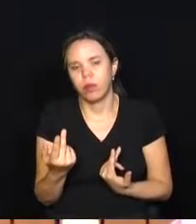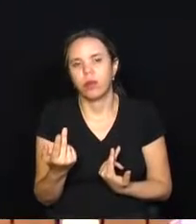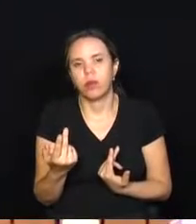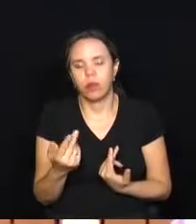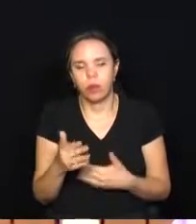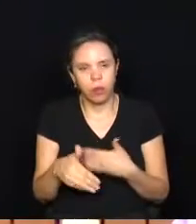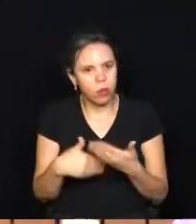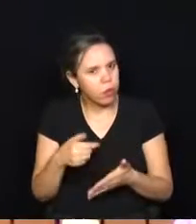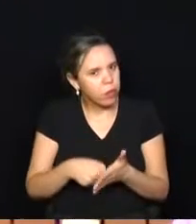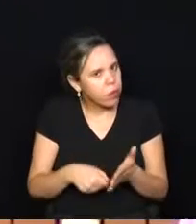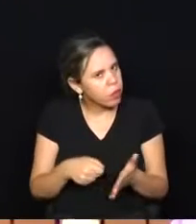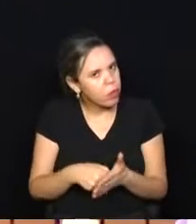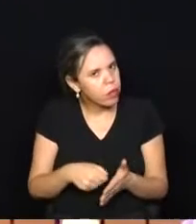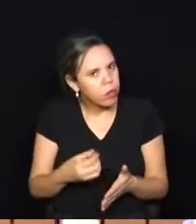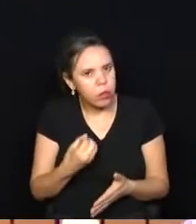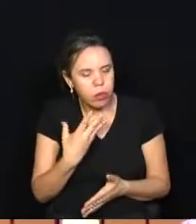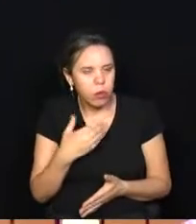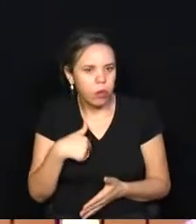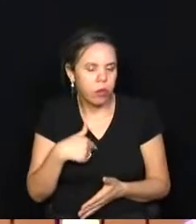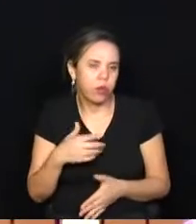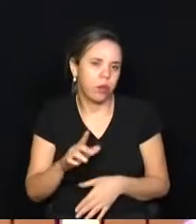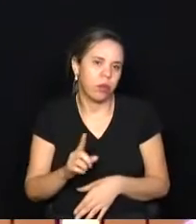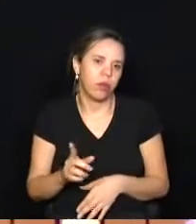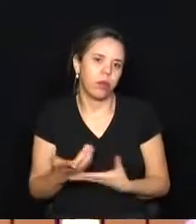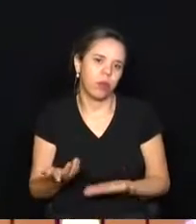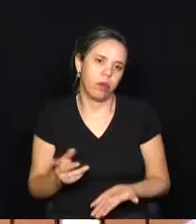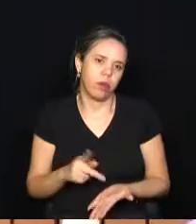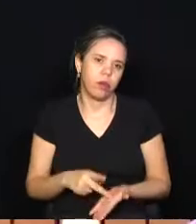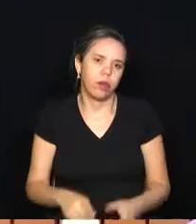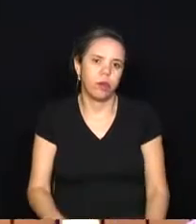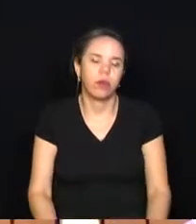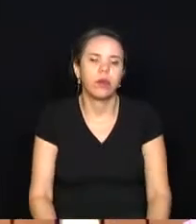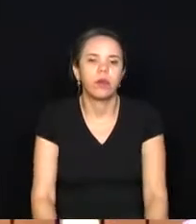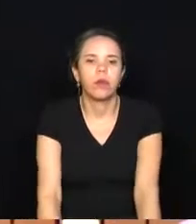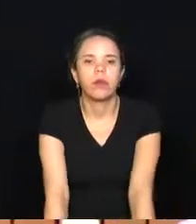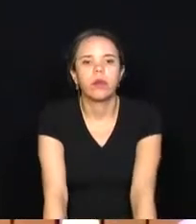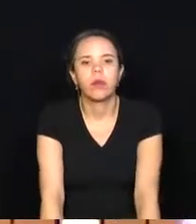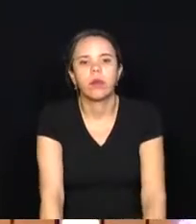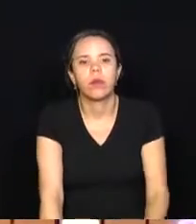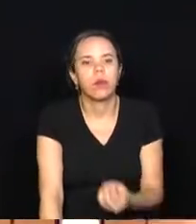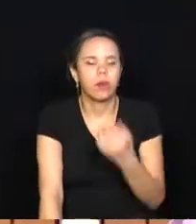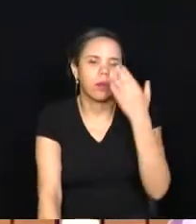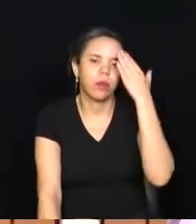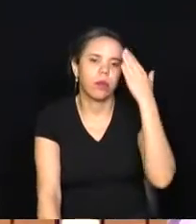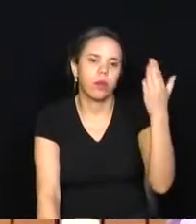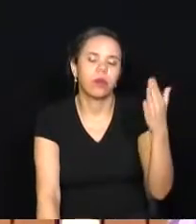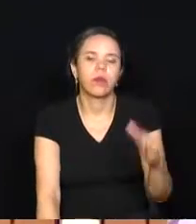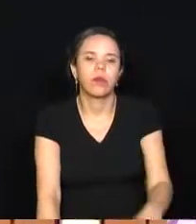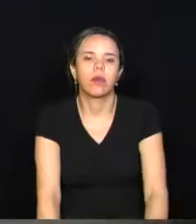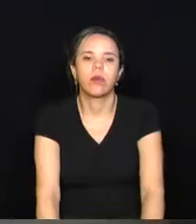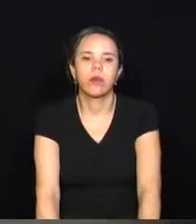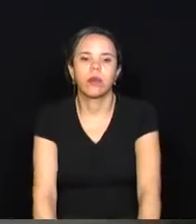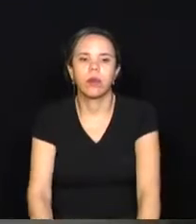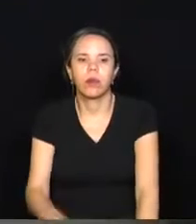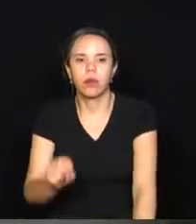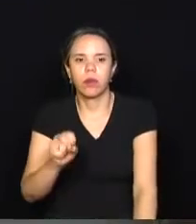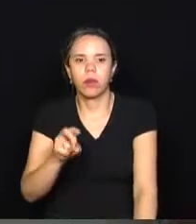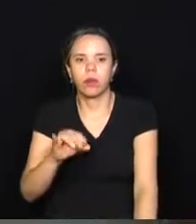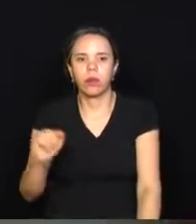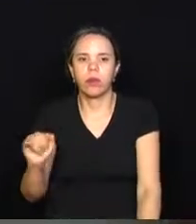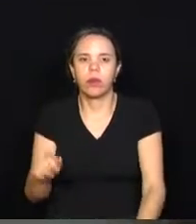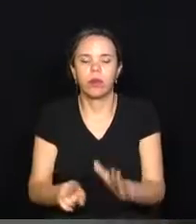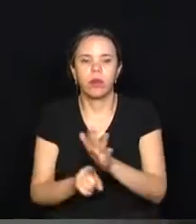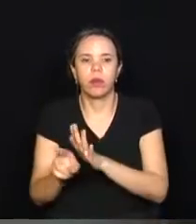vez mais, né, o que vai ser bom e o que não vai ser bom, não é verdade? Muito obrigado, viu? Sônia, eu gostaria de fazer